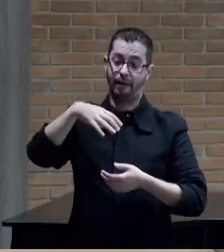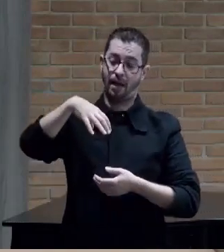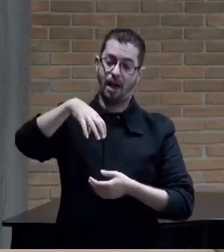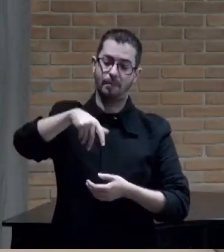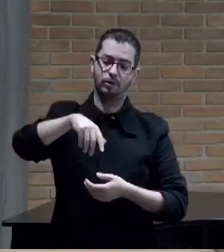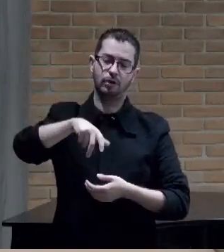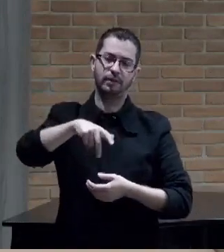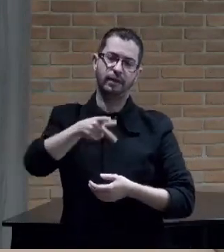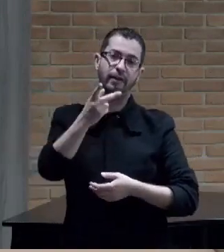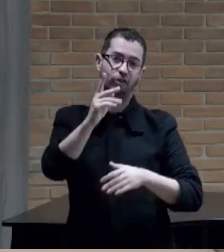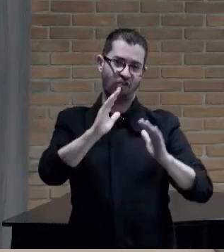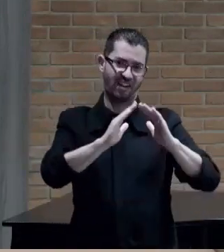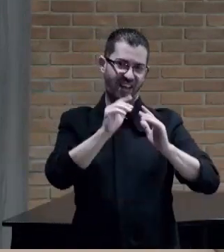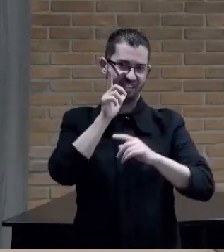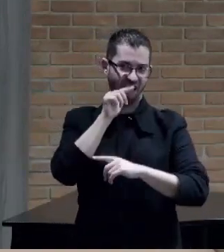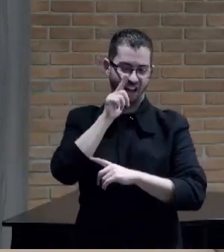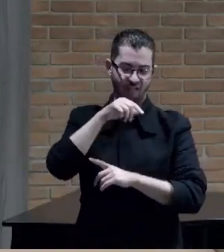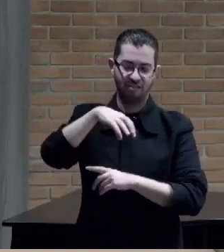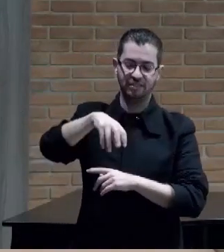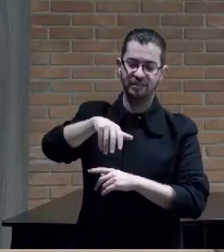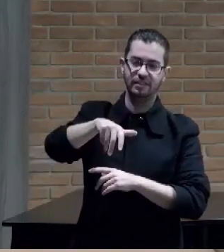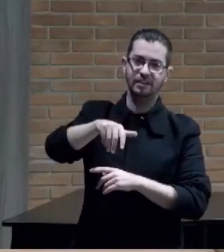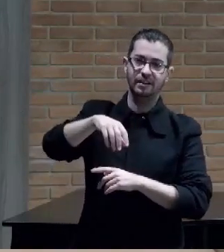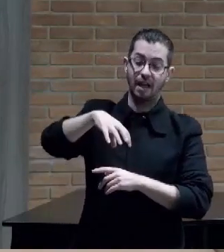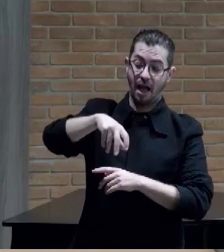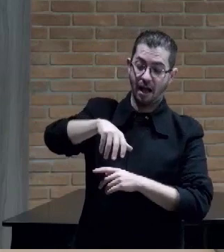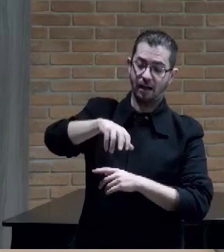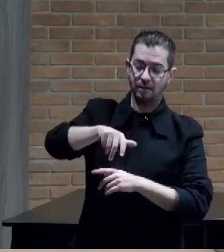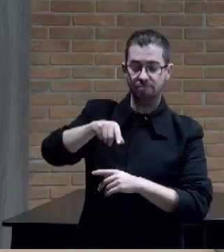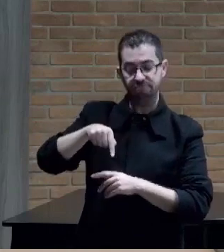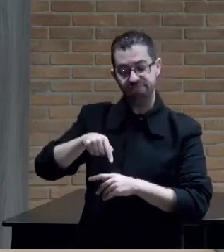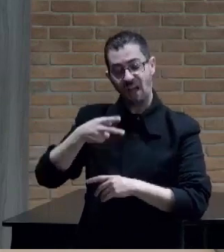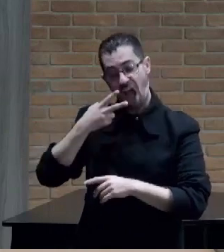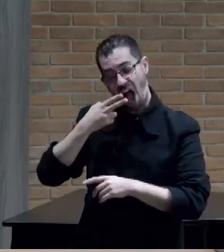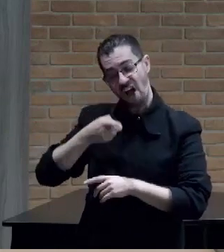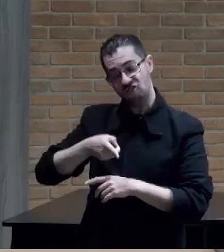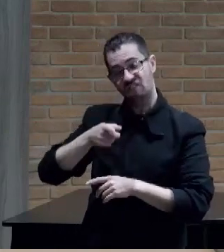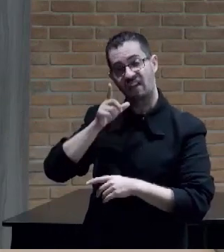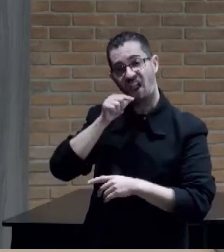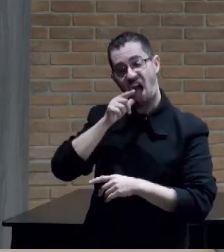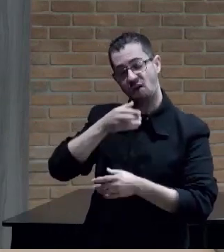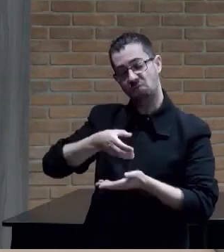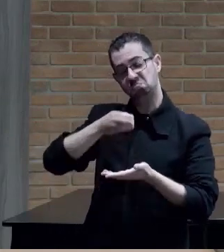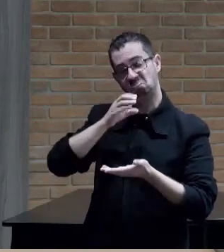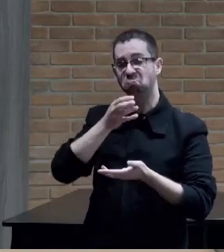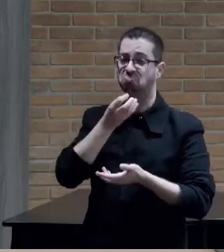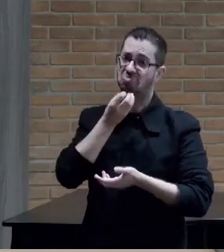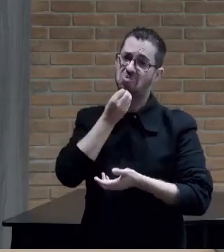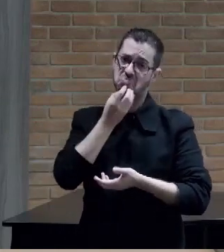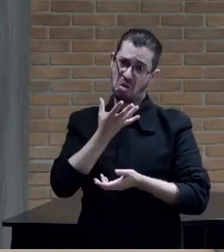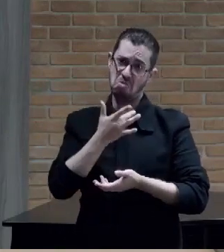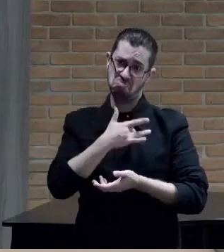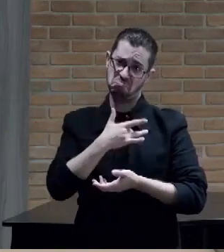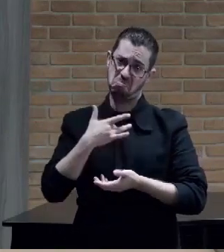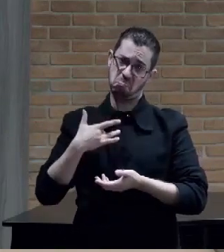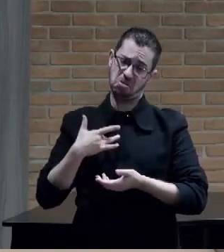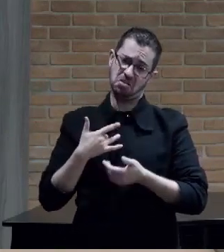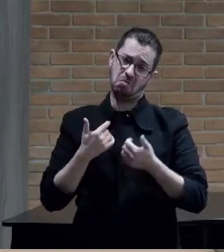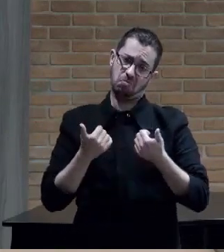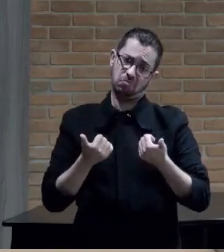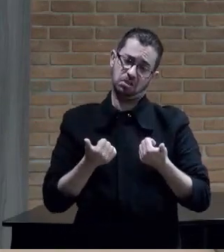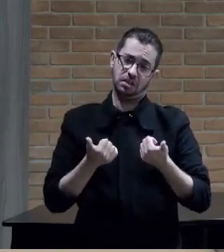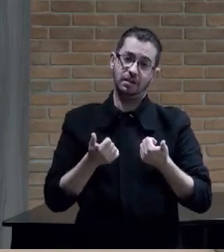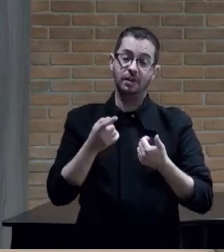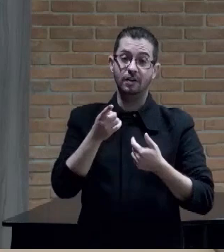da tua casa, acreditando que aquela água é potável, que não vai fazer mal a você. Você vai passar por